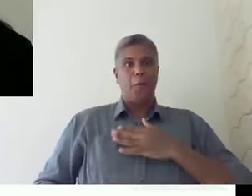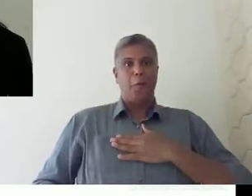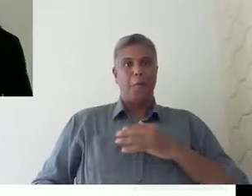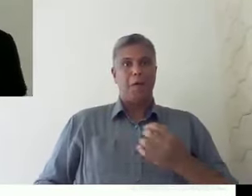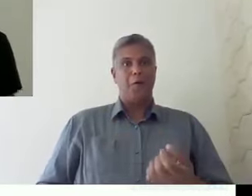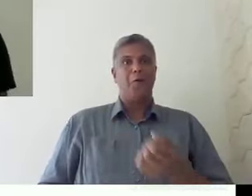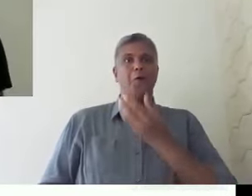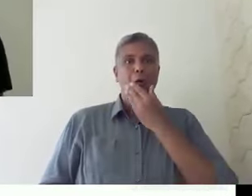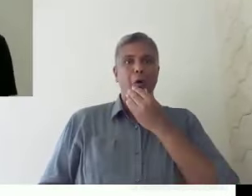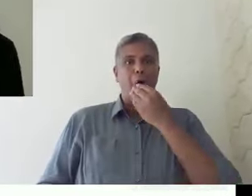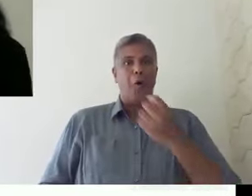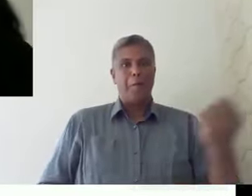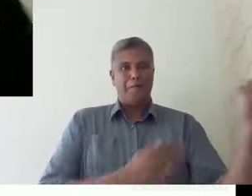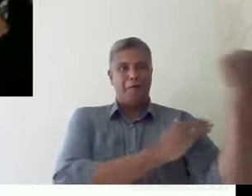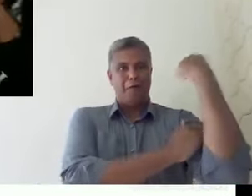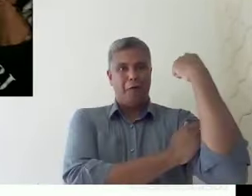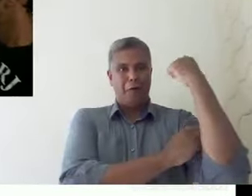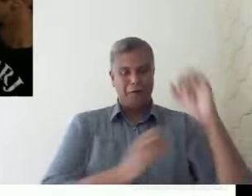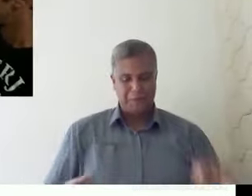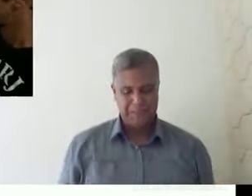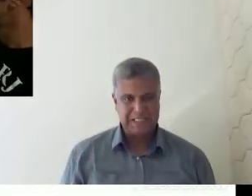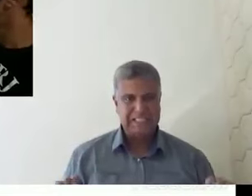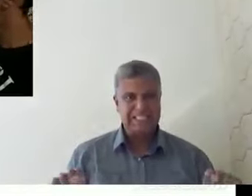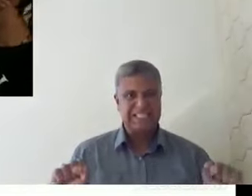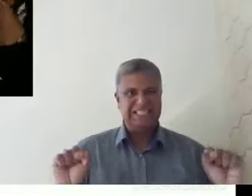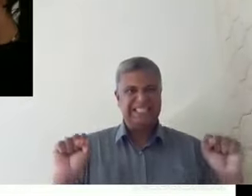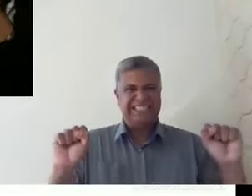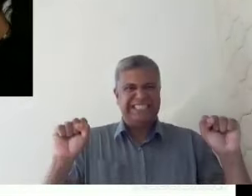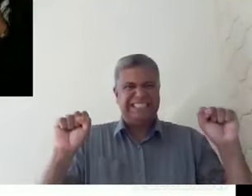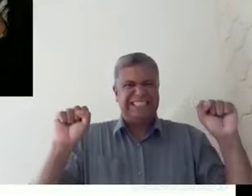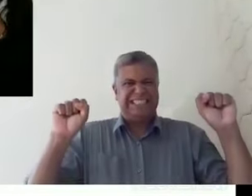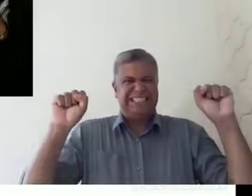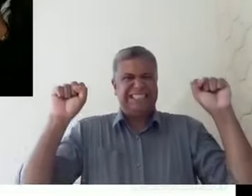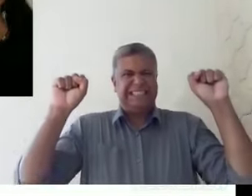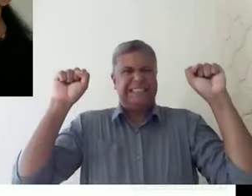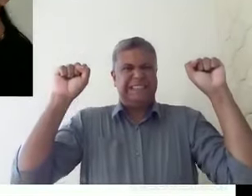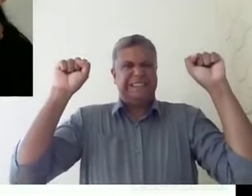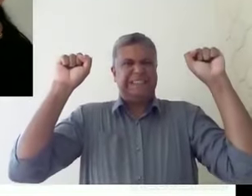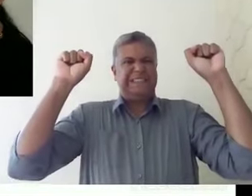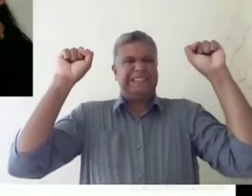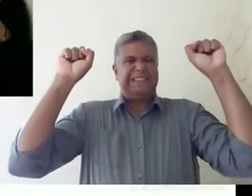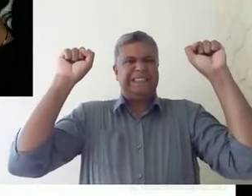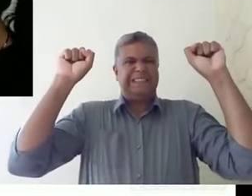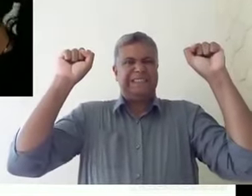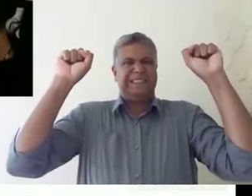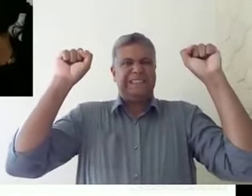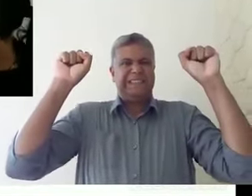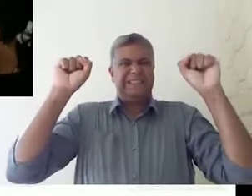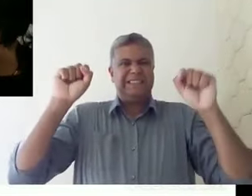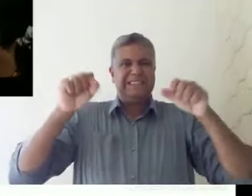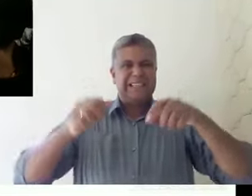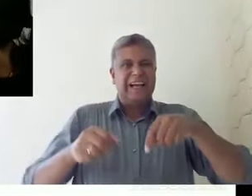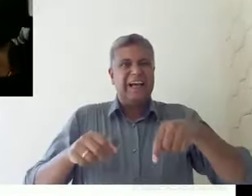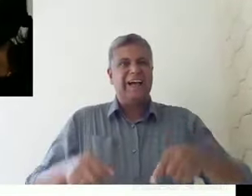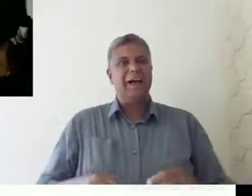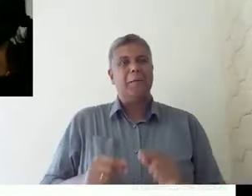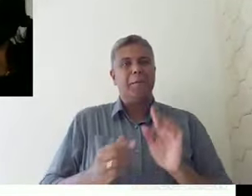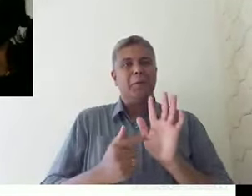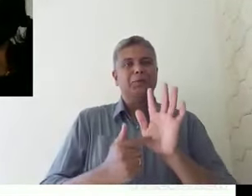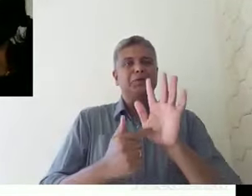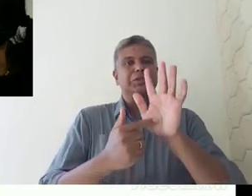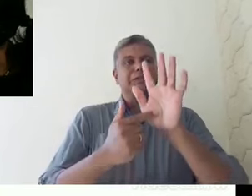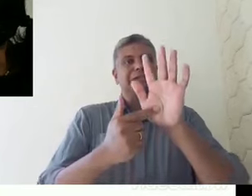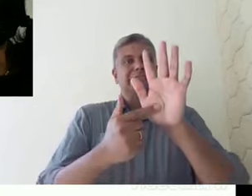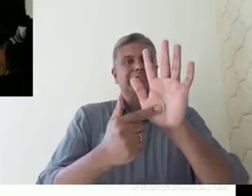halterofilista, né, nosso atleta, ele está levantando uma carga aqui. Para levantar, ele